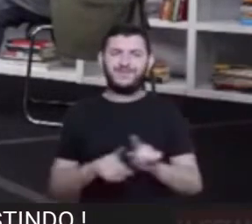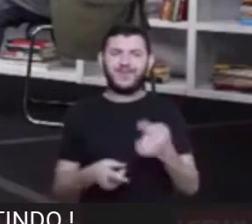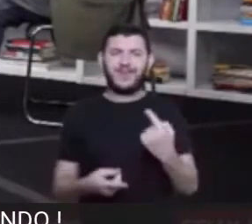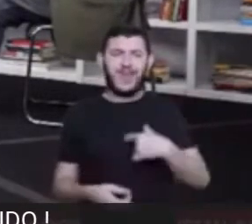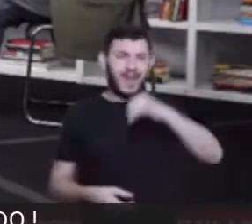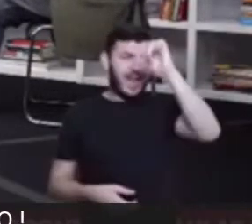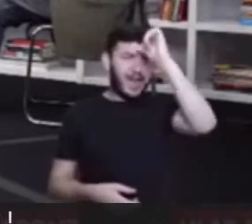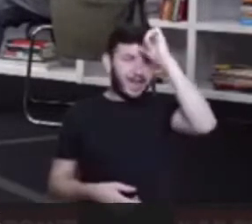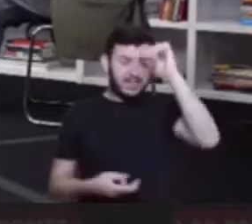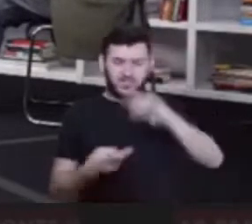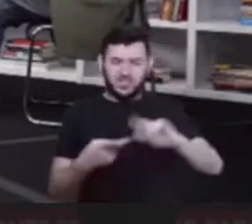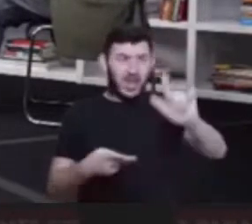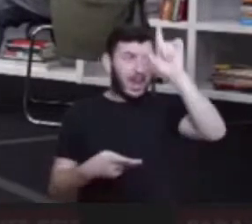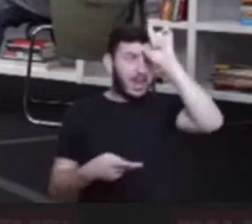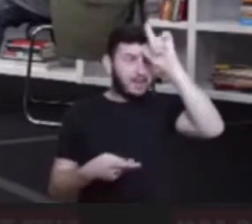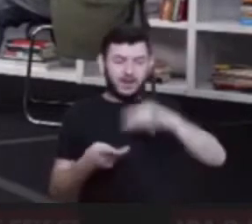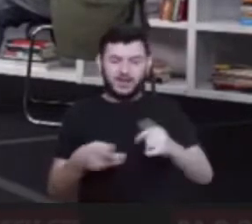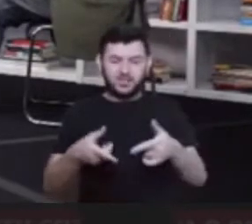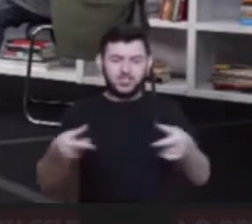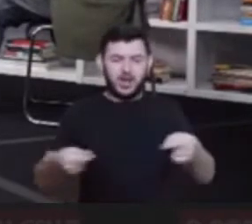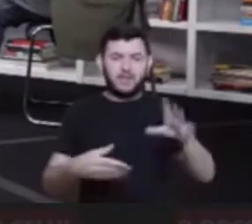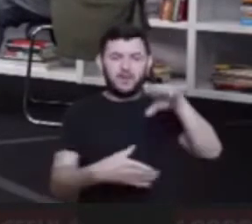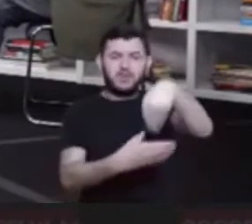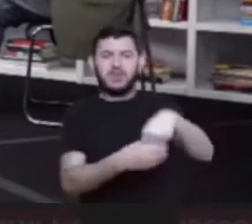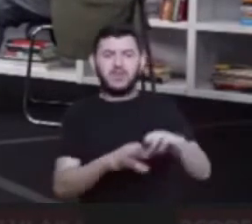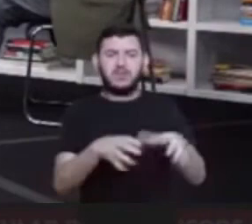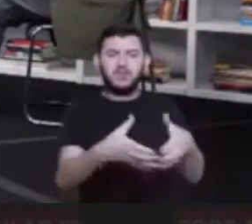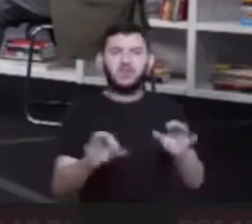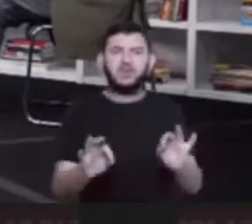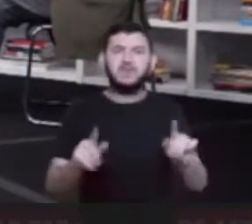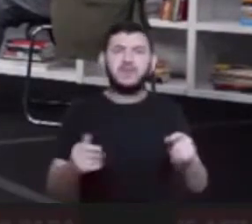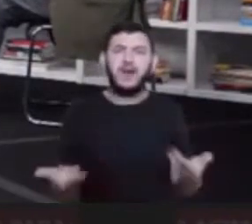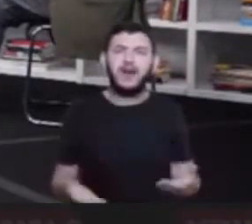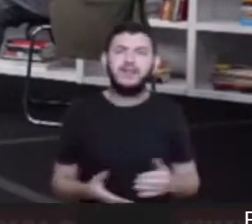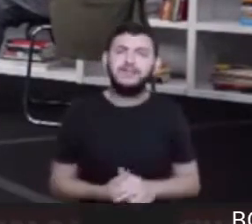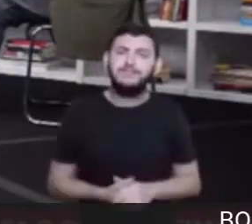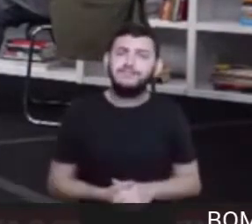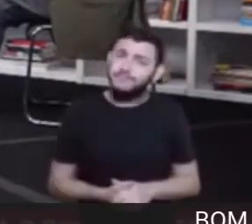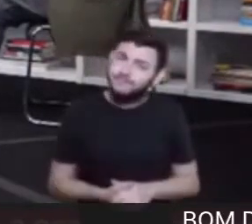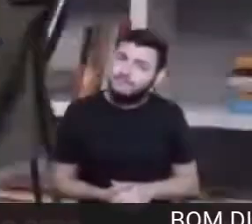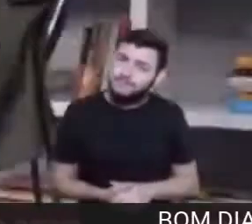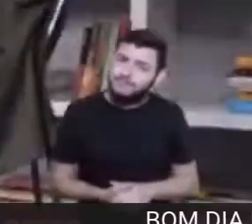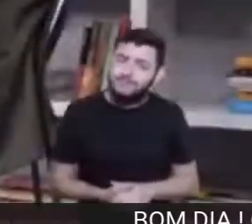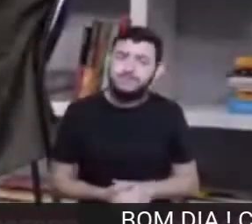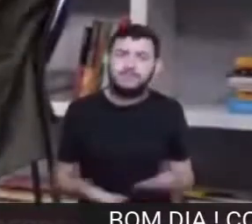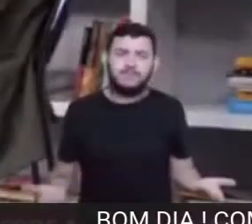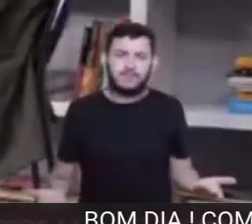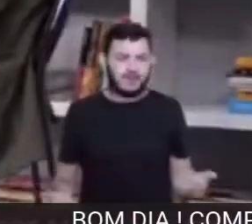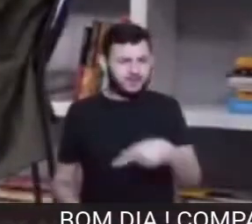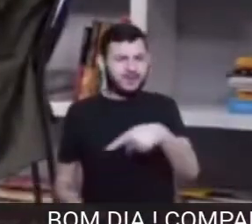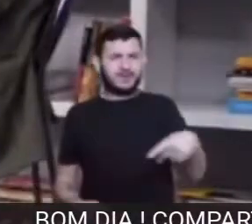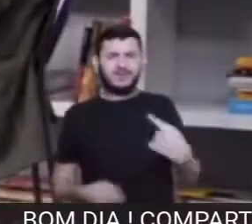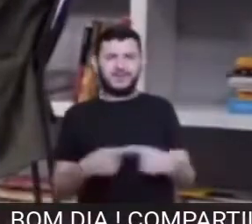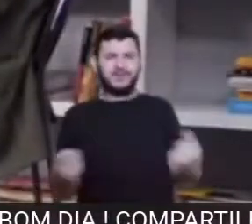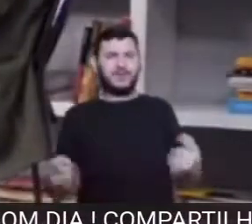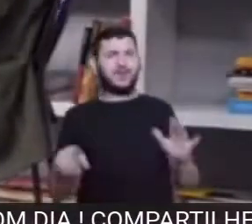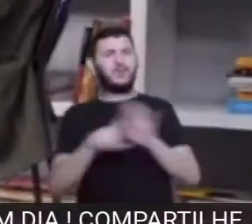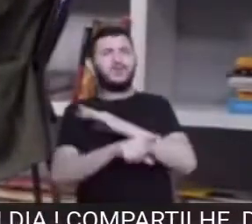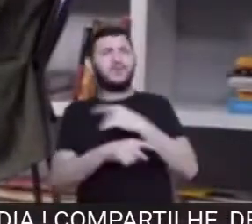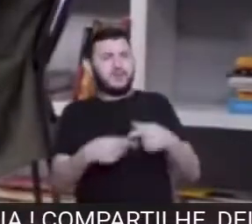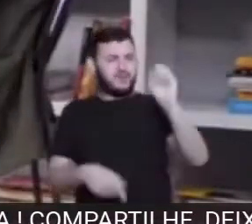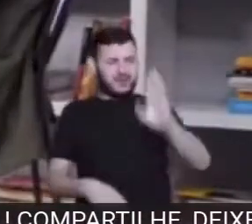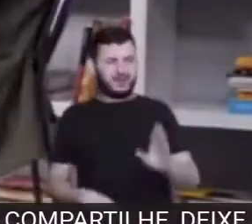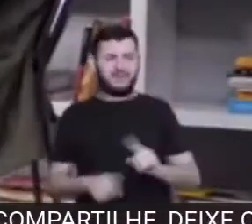Por que que o Japão não está? Por que que, né? Por que que o Brasil? Não, o Brasil... Pela dimensão... Eu nem quero falar do Brasil,